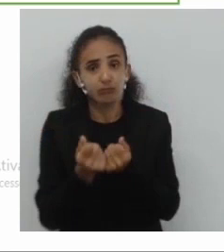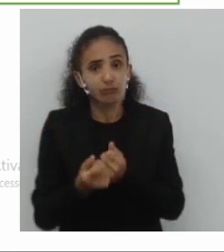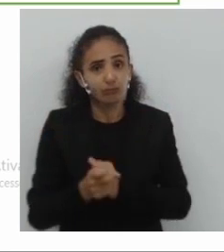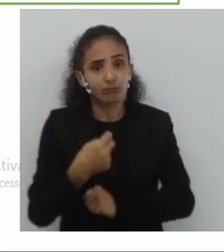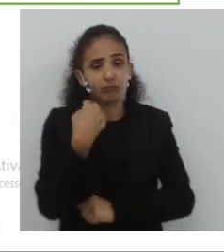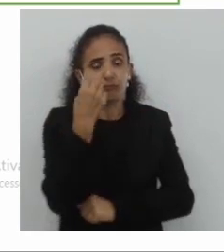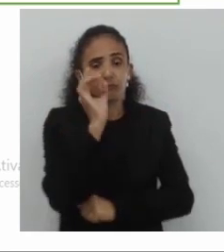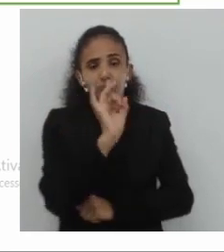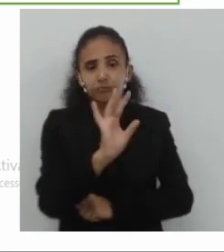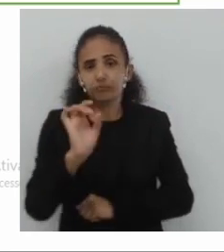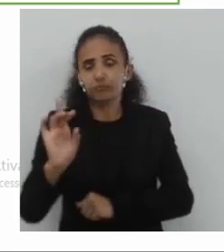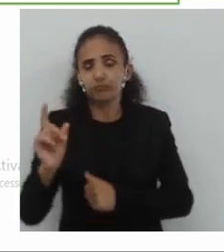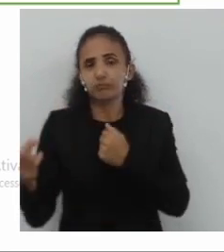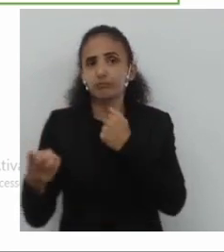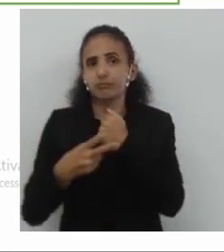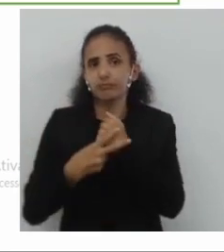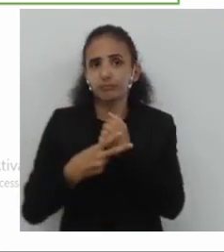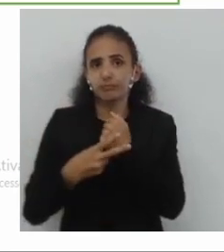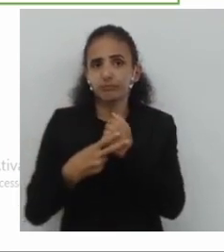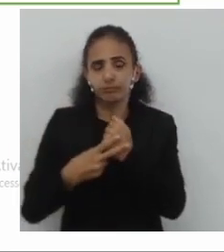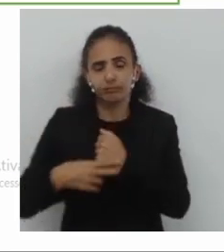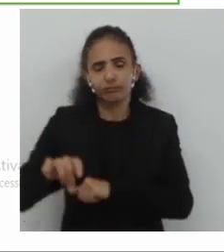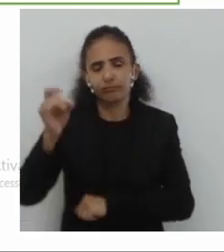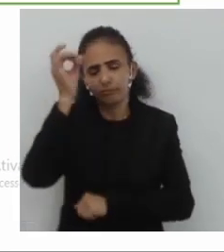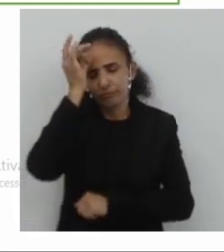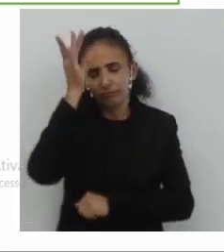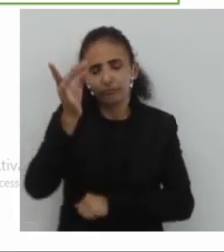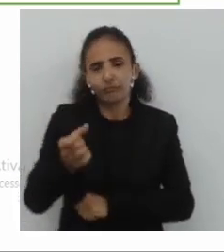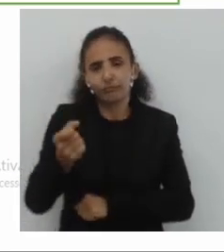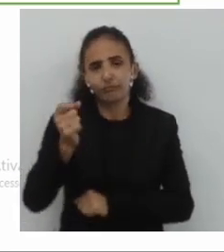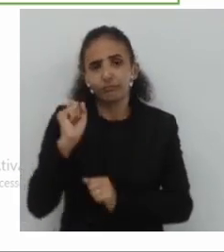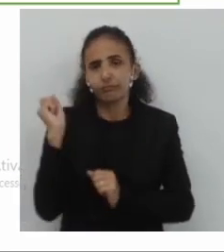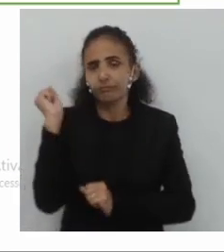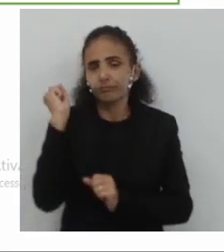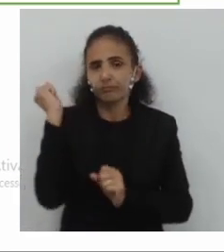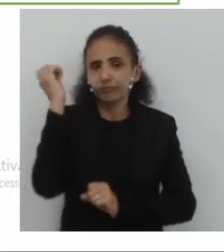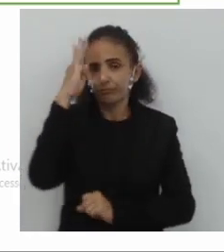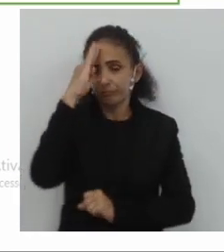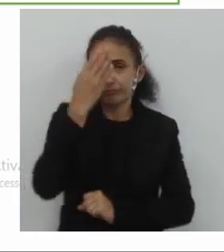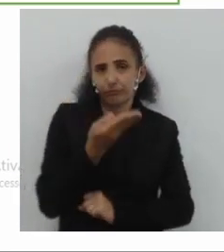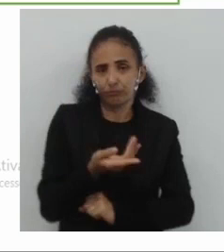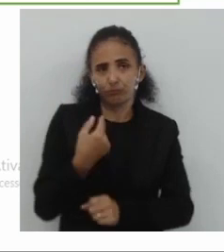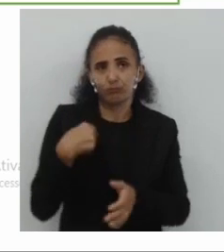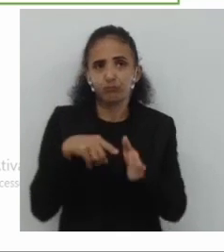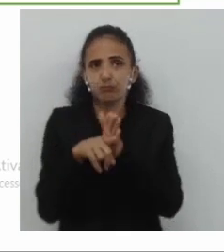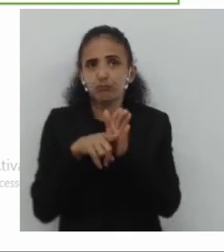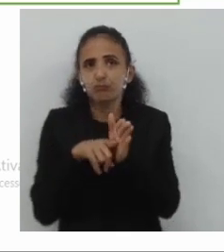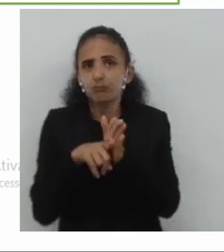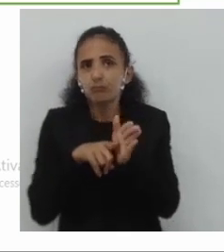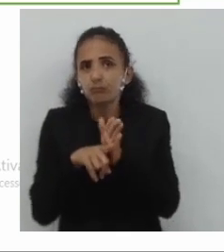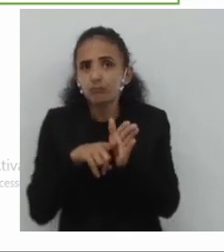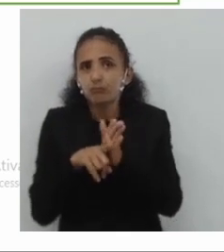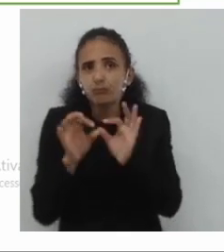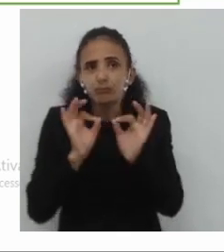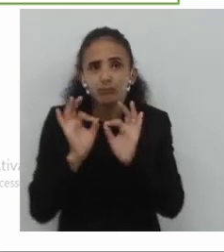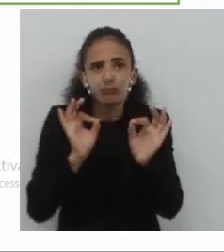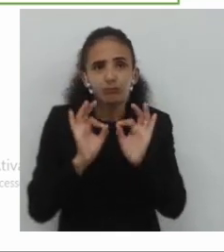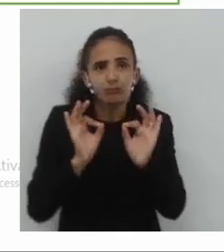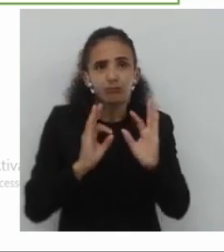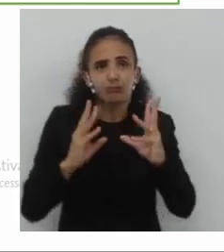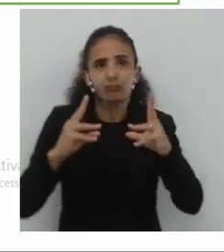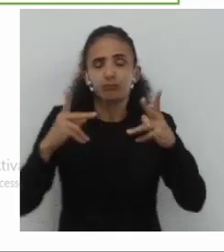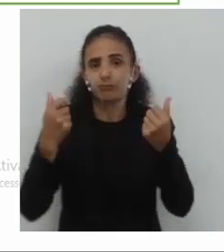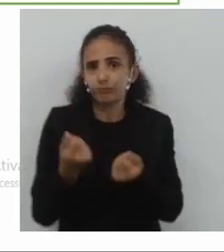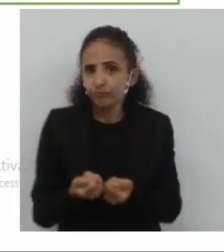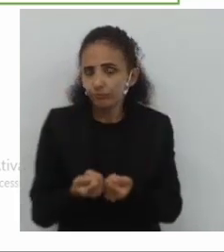verbos traz o quê? Uma ideia forte, uma ideia principal. Um exemplo aqui, analisar é decompor por